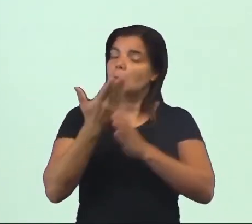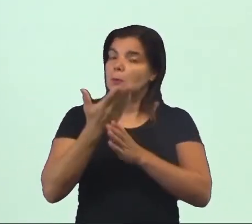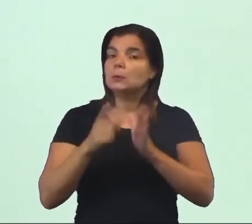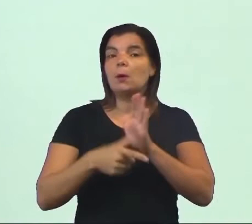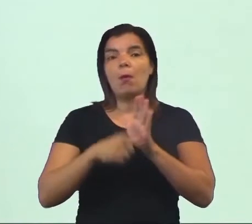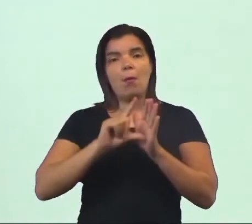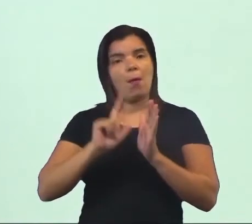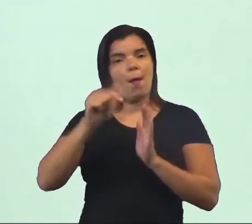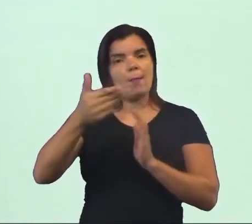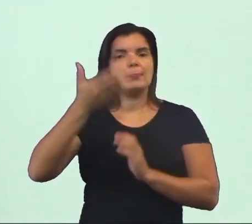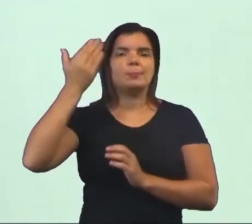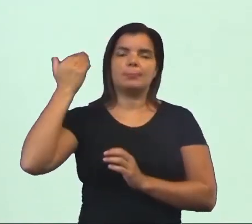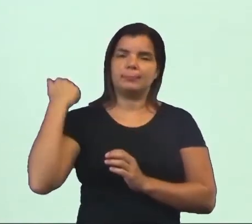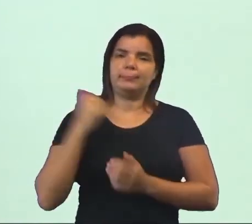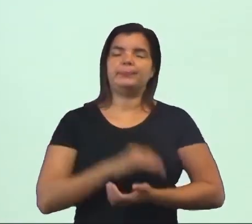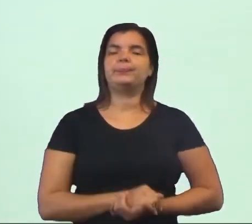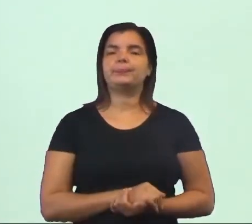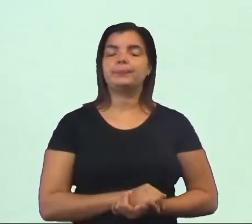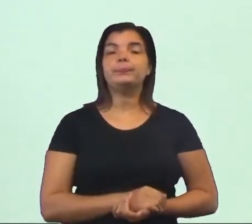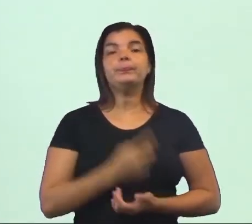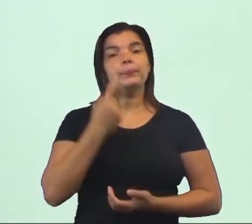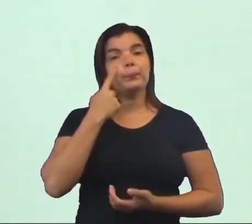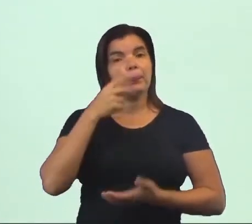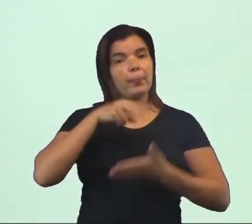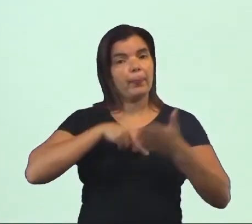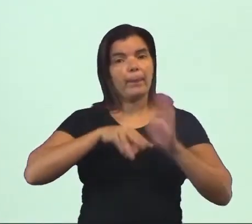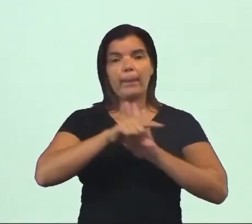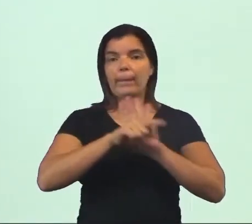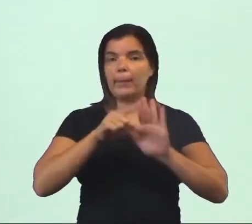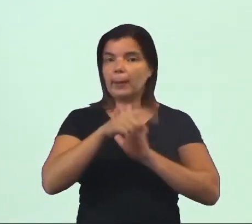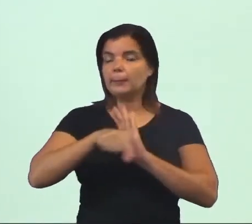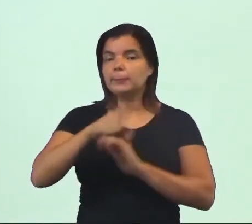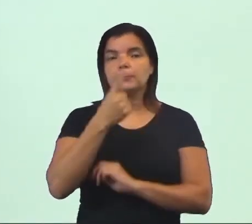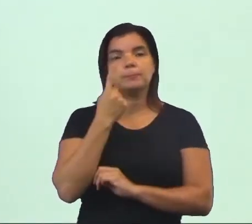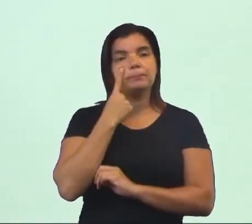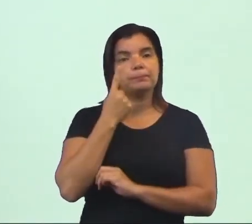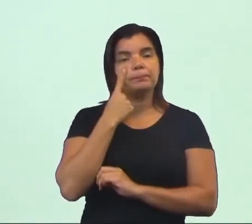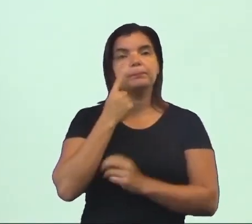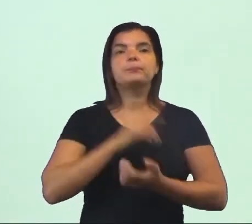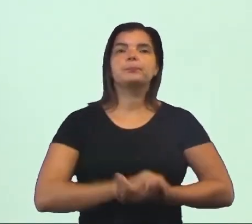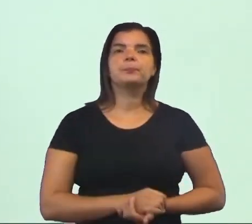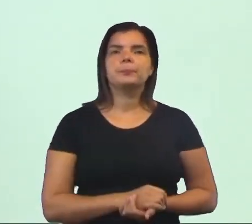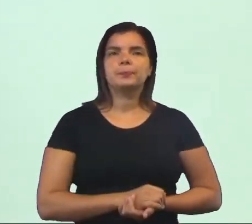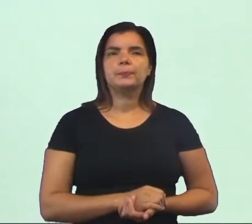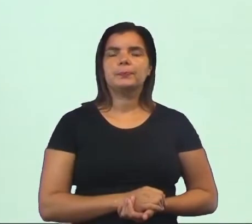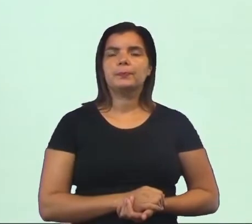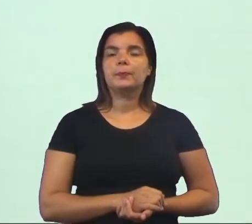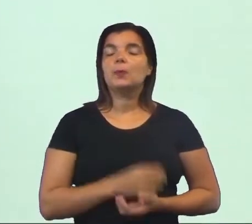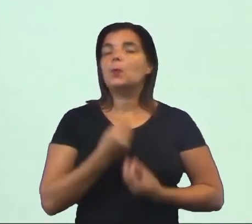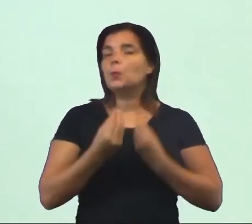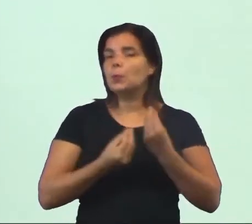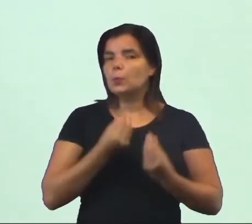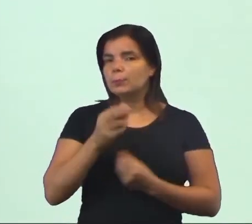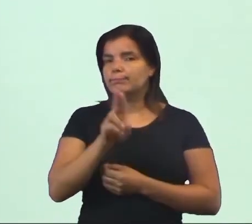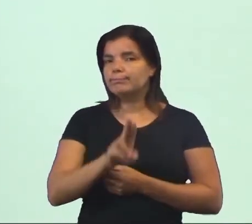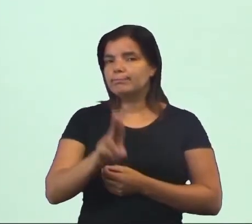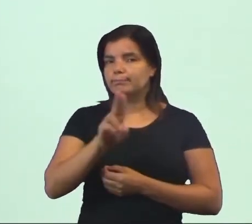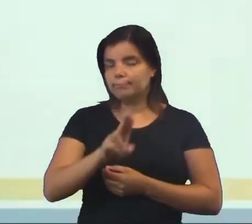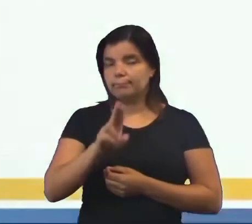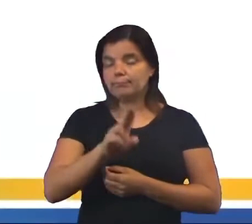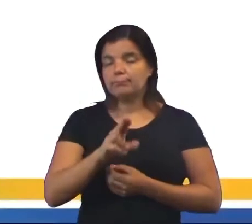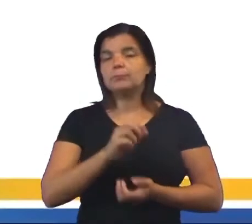anterior a outro passado. Vamos ler um trecho para você observar como estão sendo usados